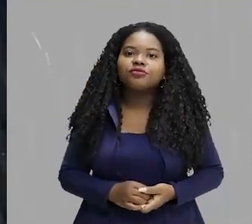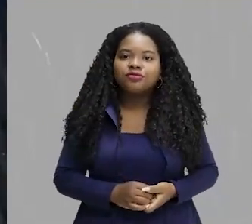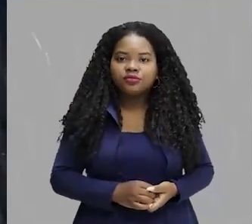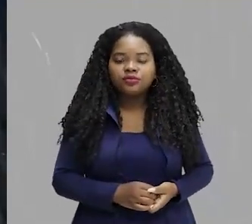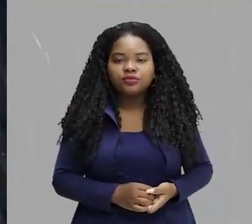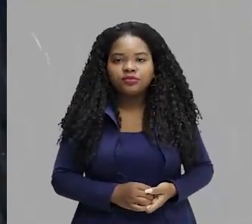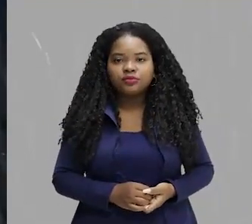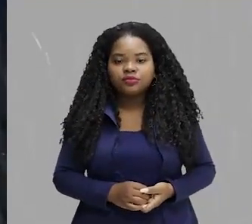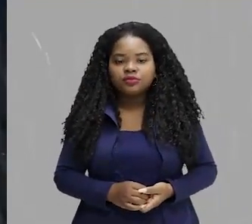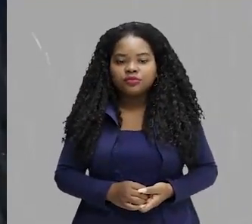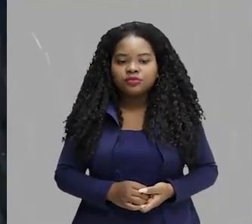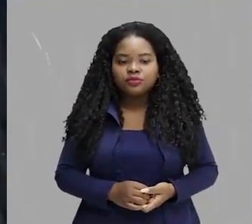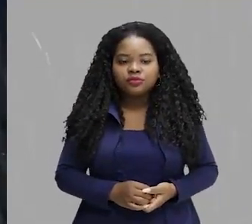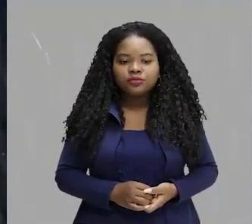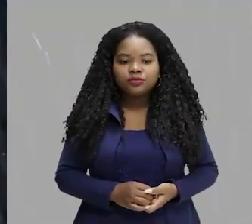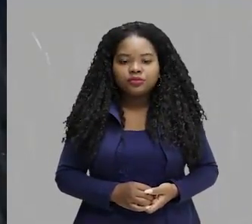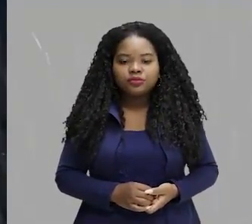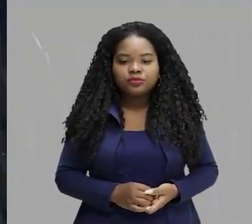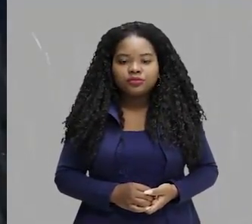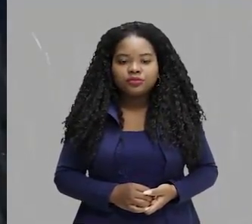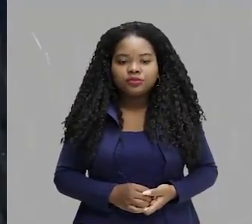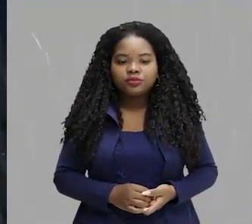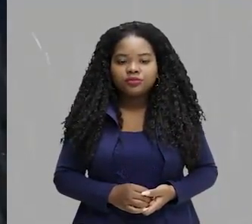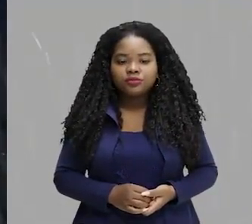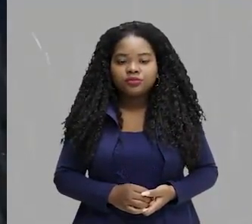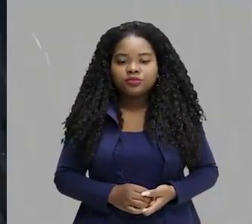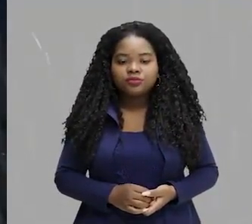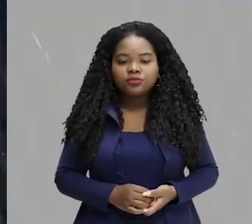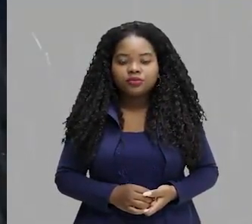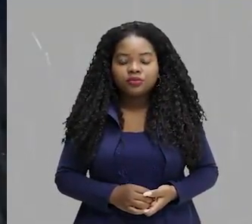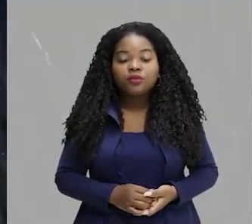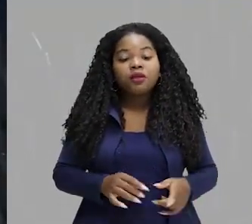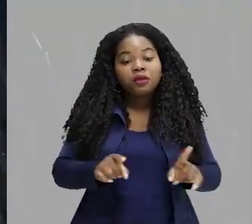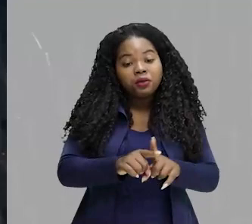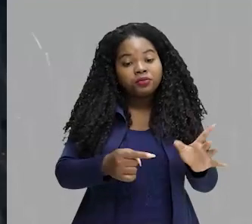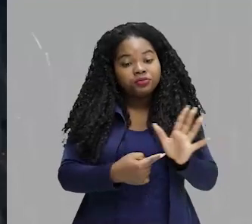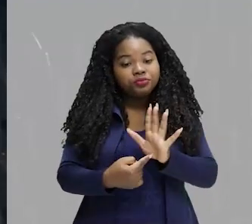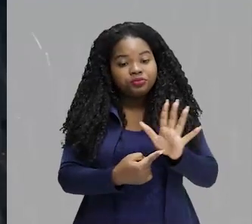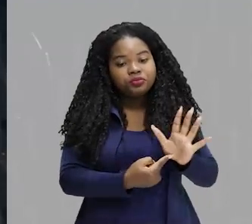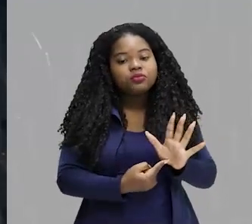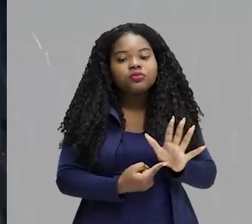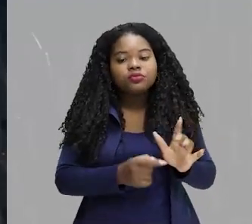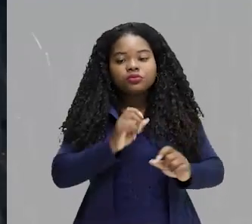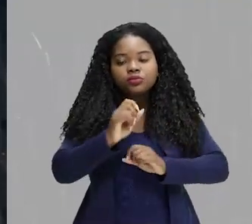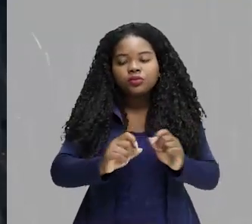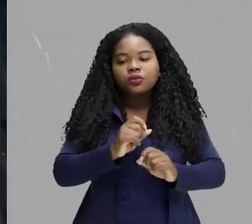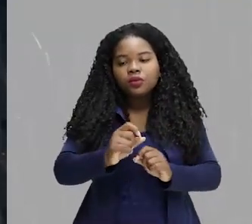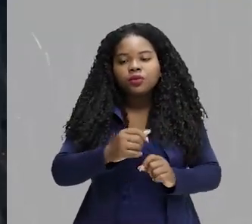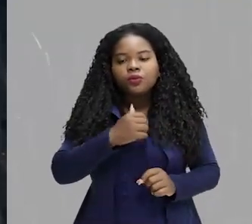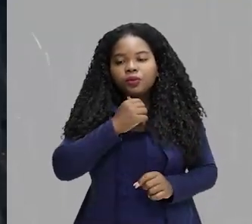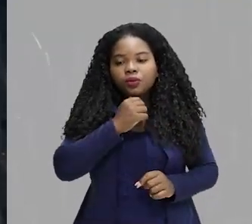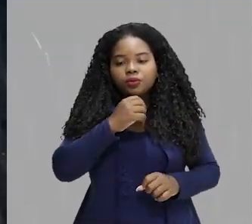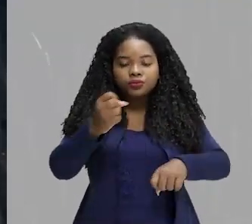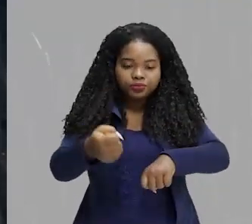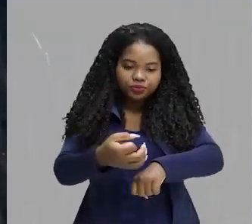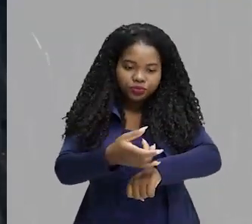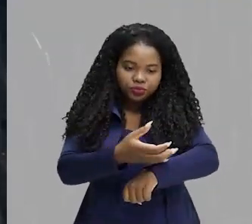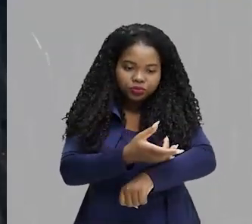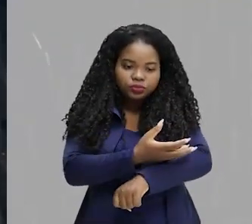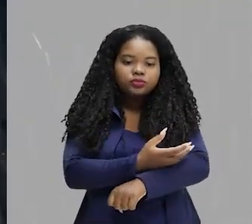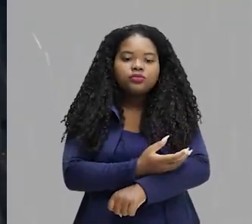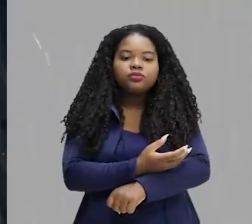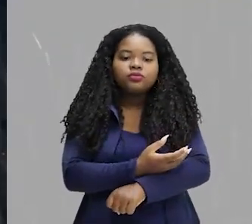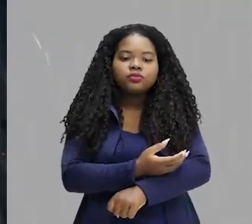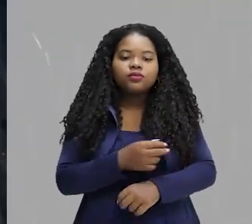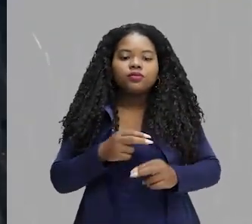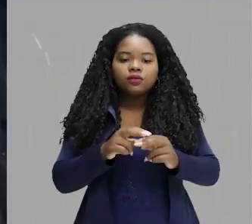impressões ou esses sentimentos, tá bom? Ele também demonstra uma resposta emocional através de um idioma,